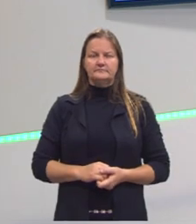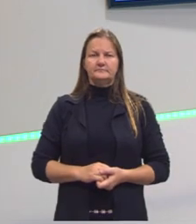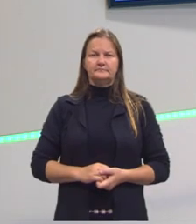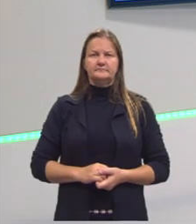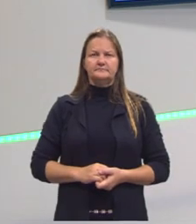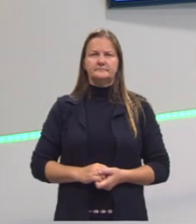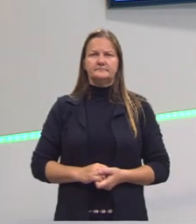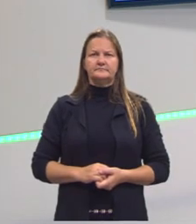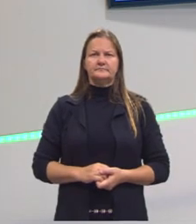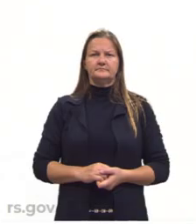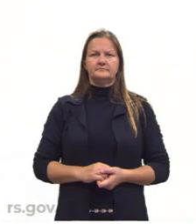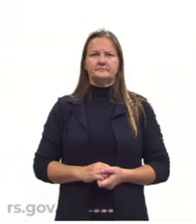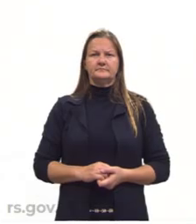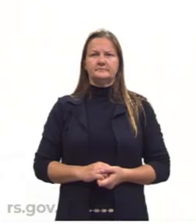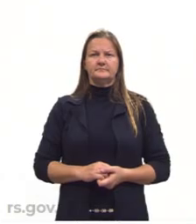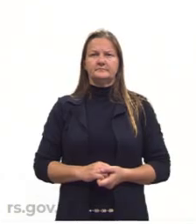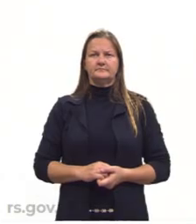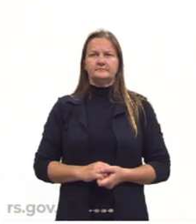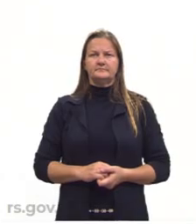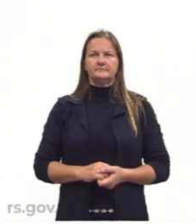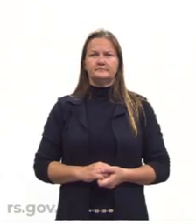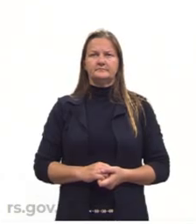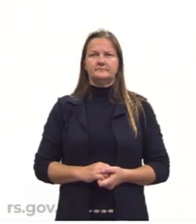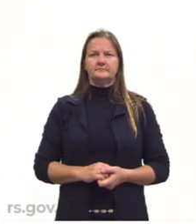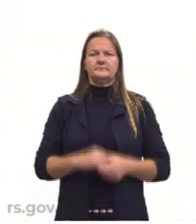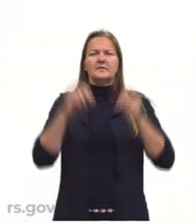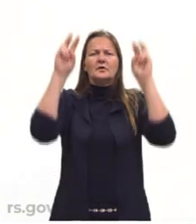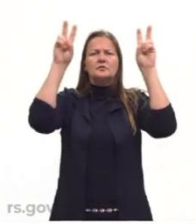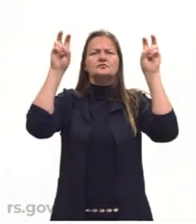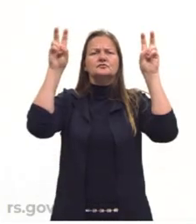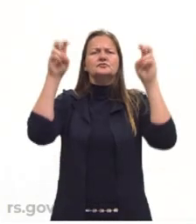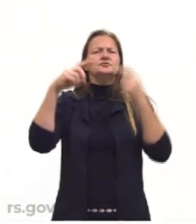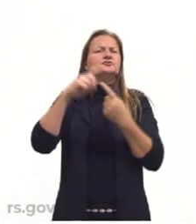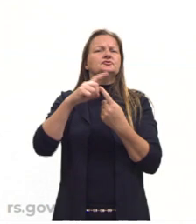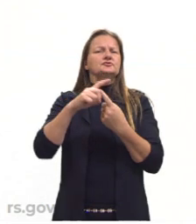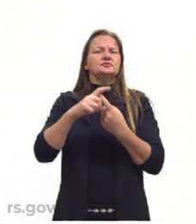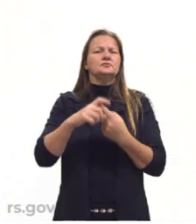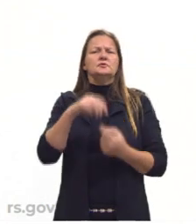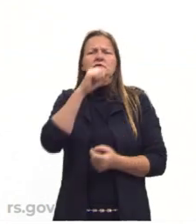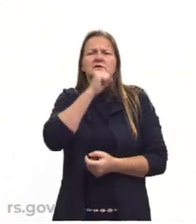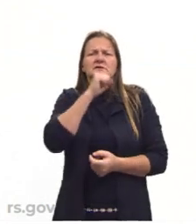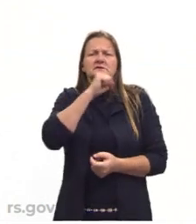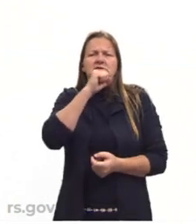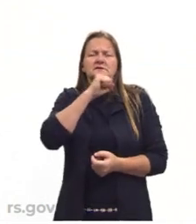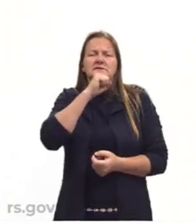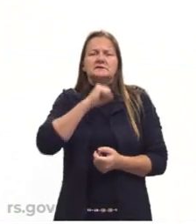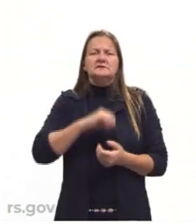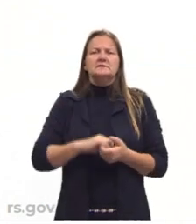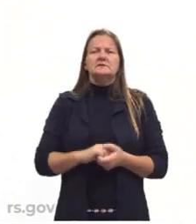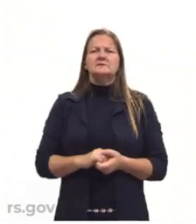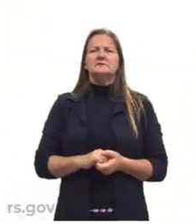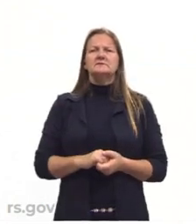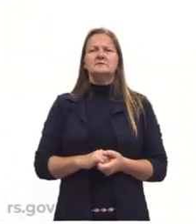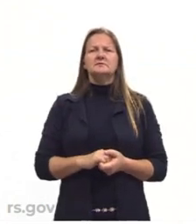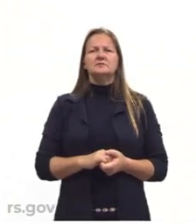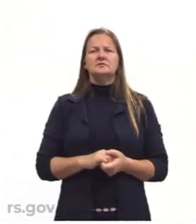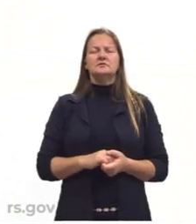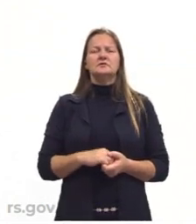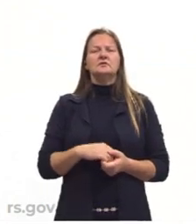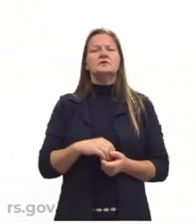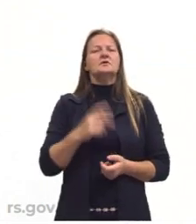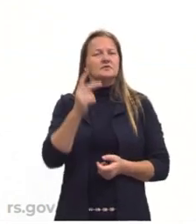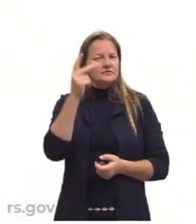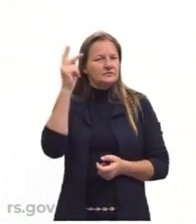vamos ver que que nós temos aí nós temos o tipo de agricultura muito antigo tá a gurizada tem gente até vem